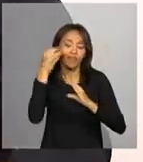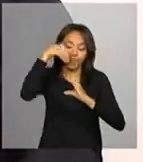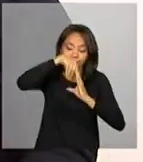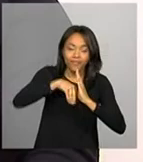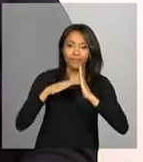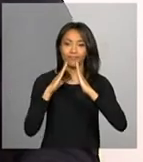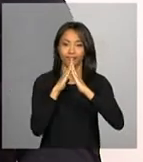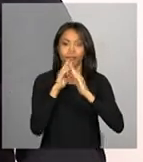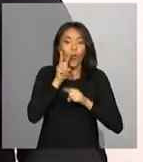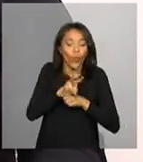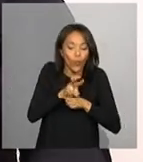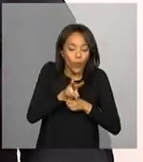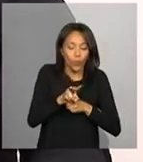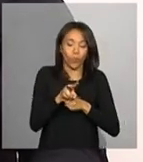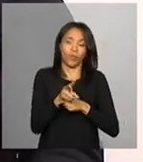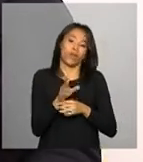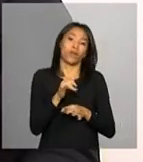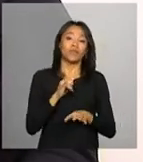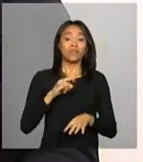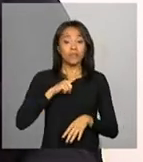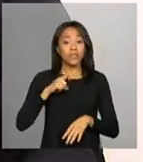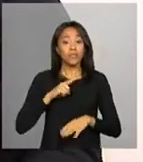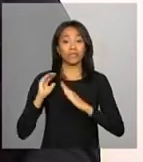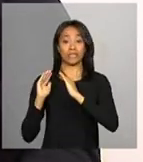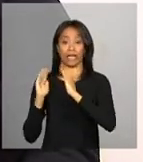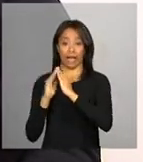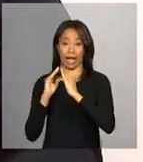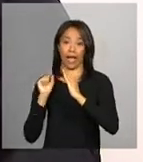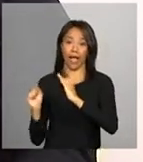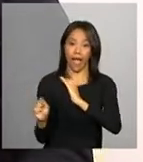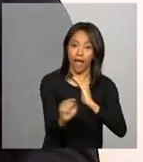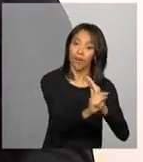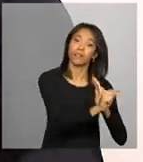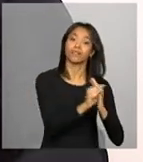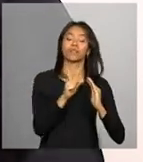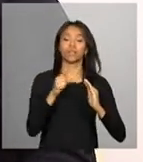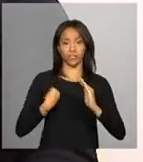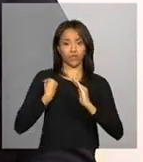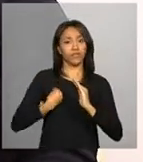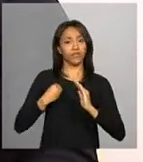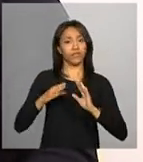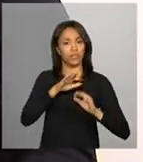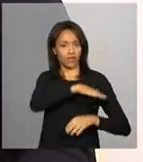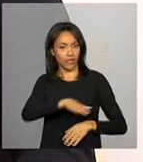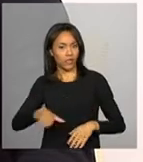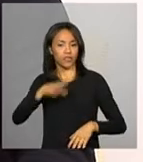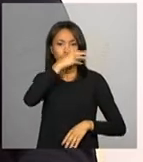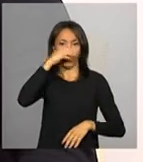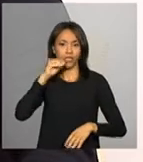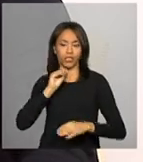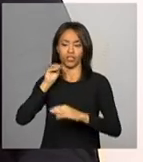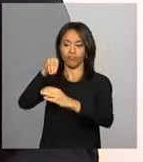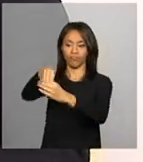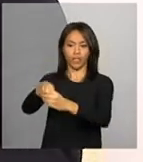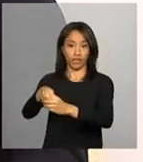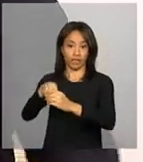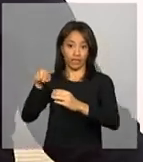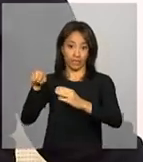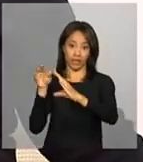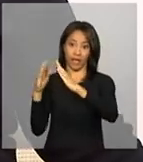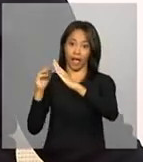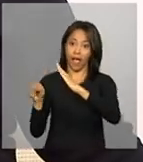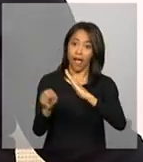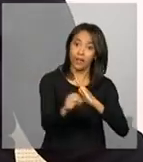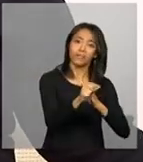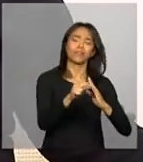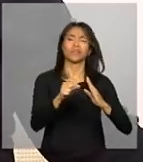ano suas nós temos abrigos que moram lá dentro crianças adolescentes é que são